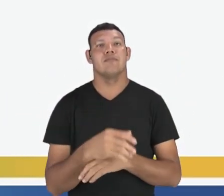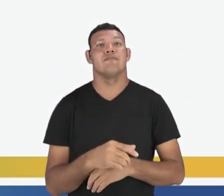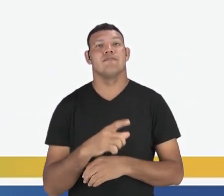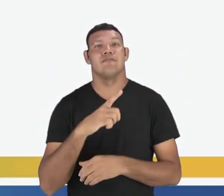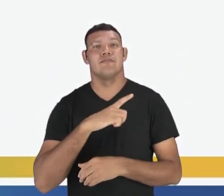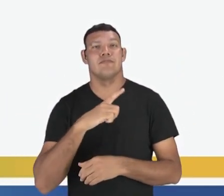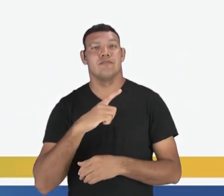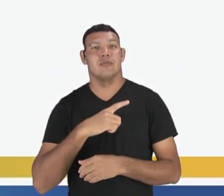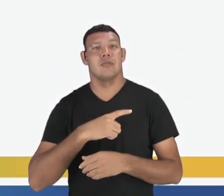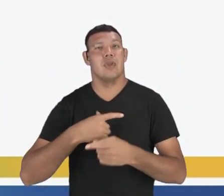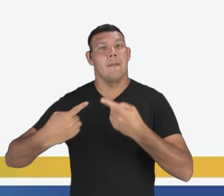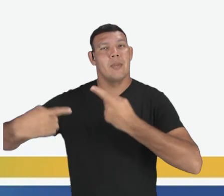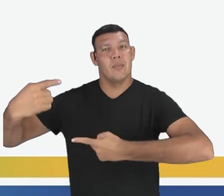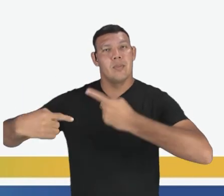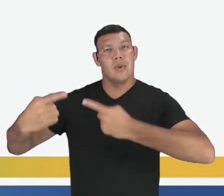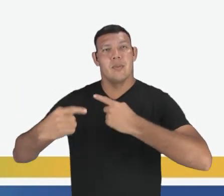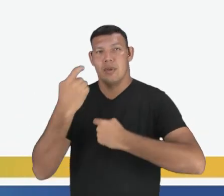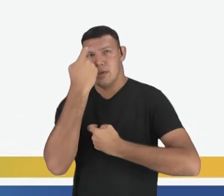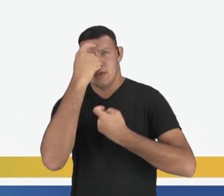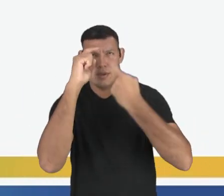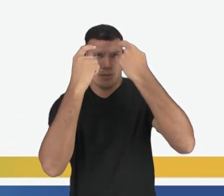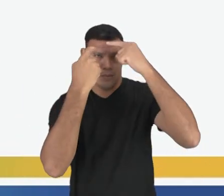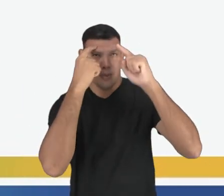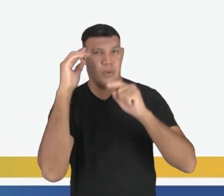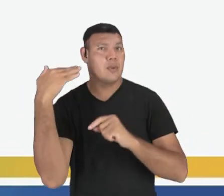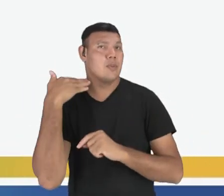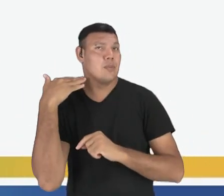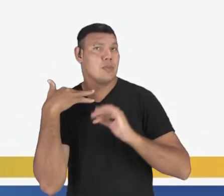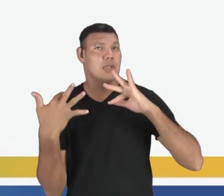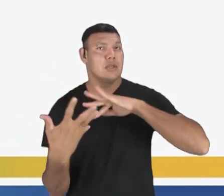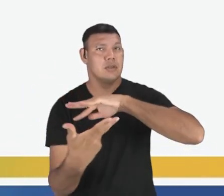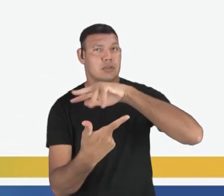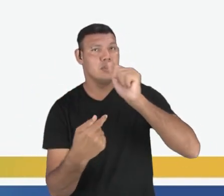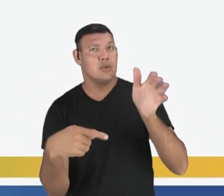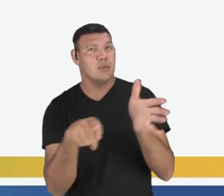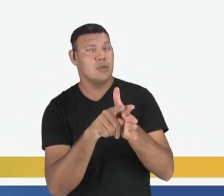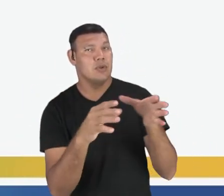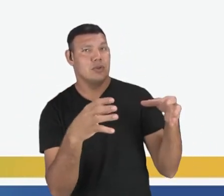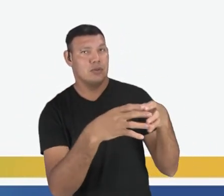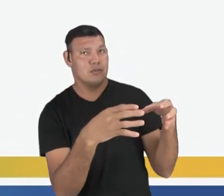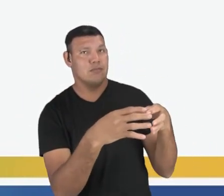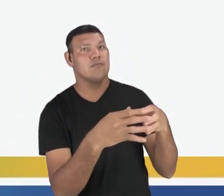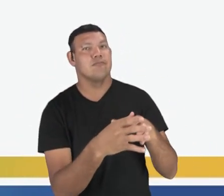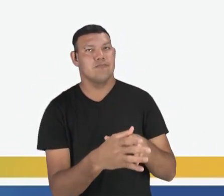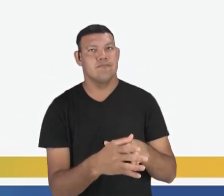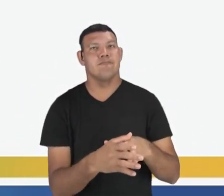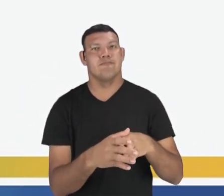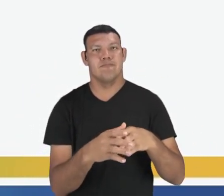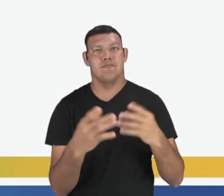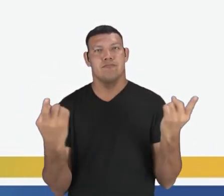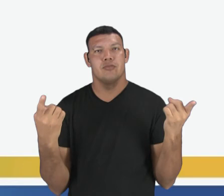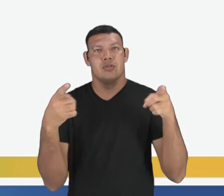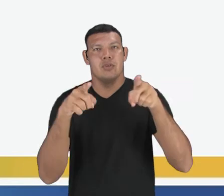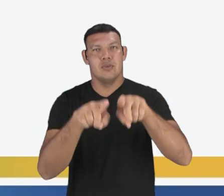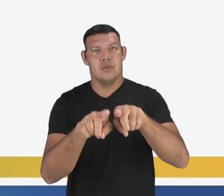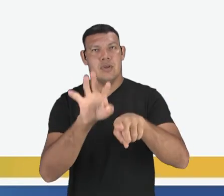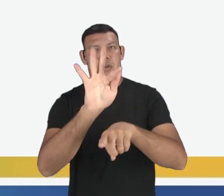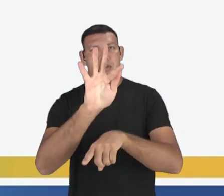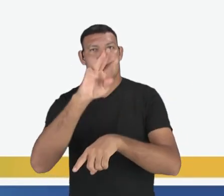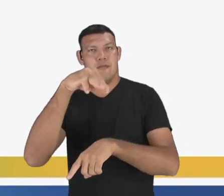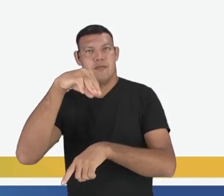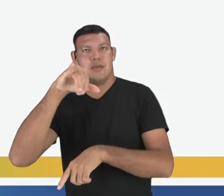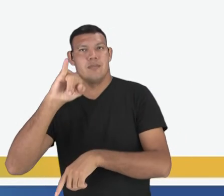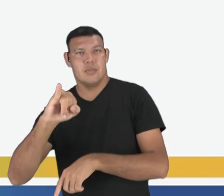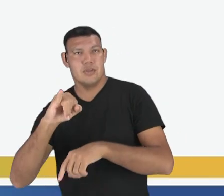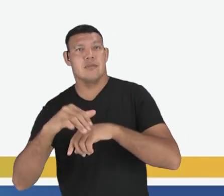Mundial, inclusive esse banco já existe e está em pleno vapor. Então qual delas é que você acha que está certo? Se você disse